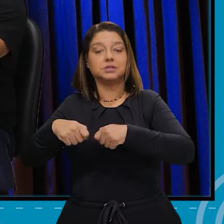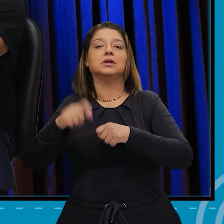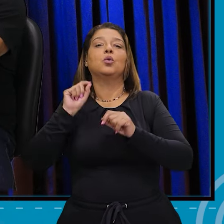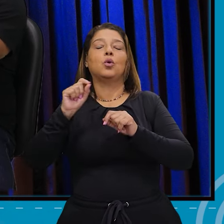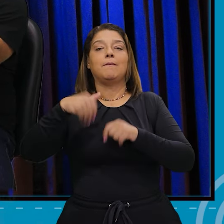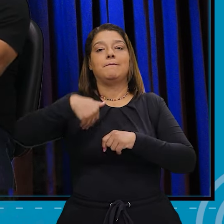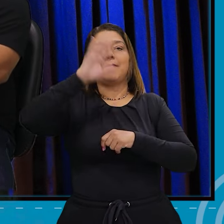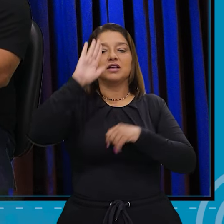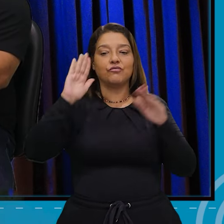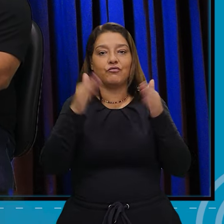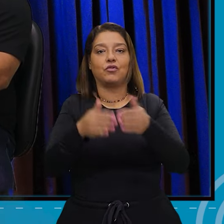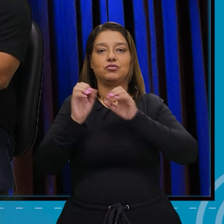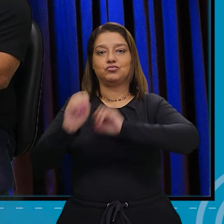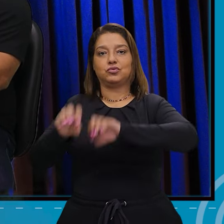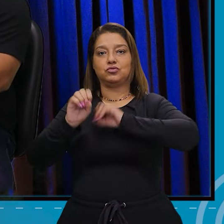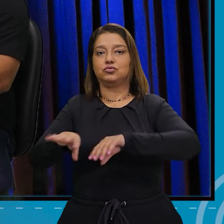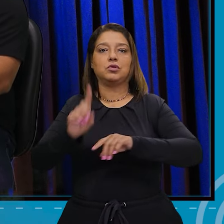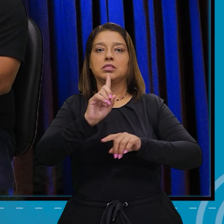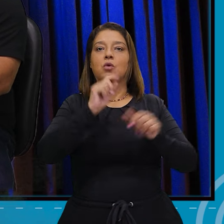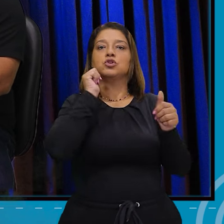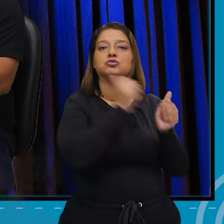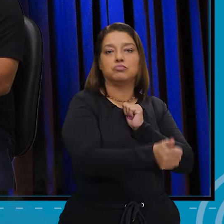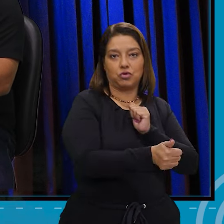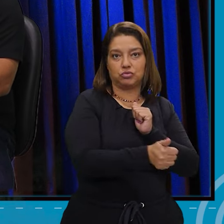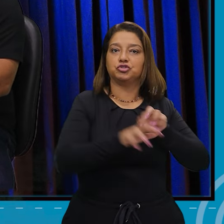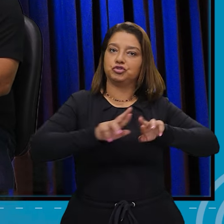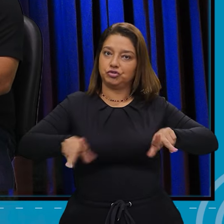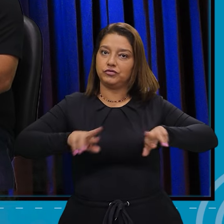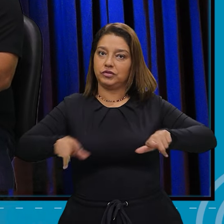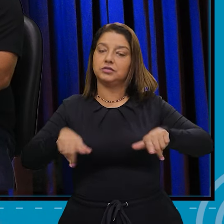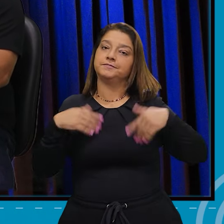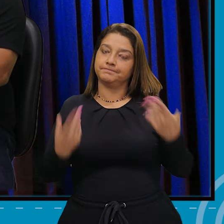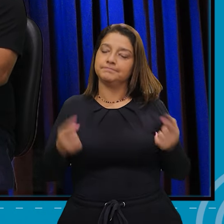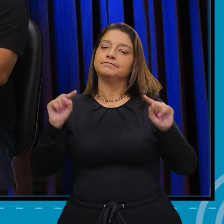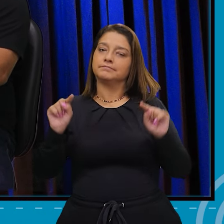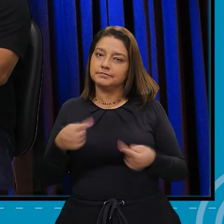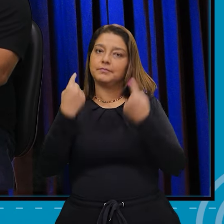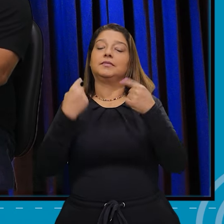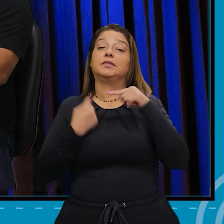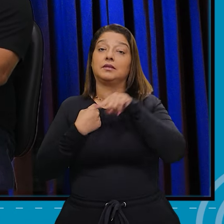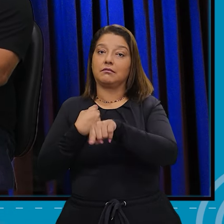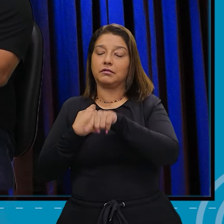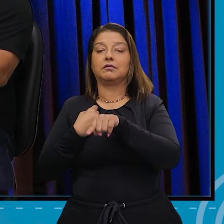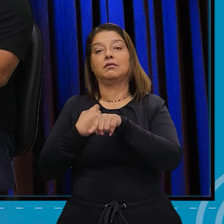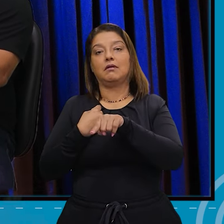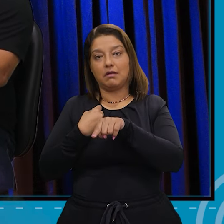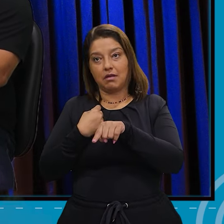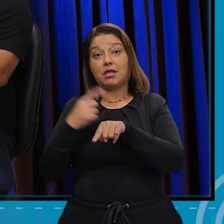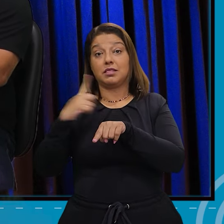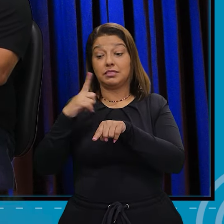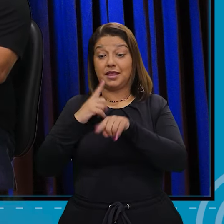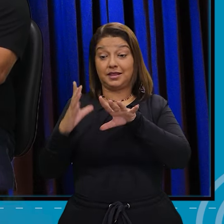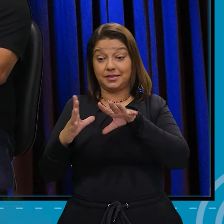caráter mais educativo e menos esportivizado. Então, um grande desafio dessa